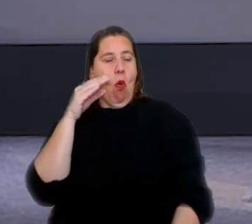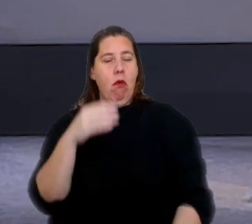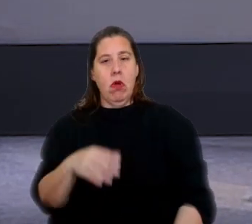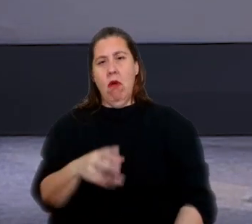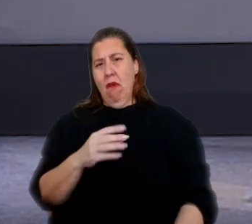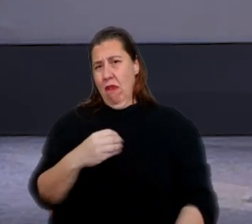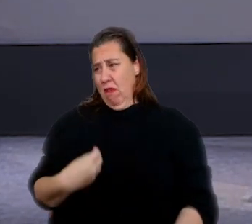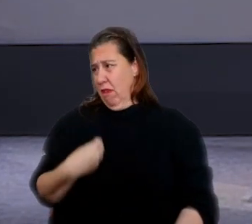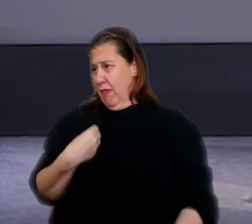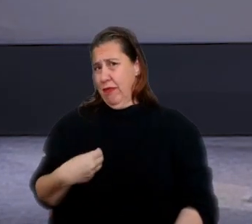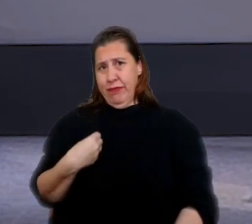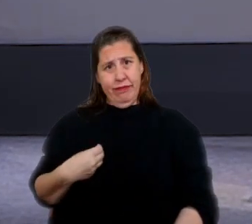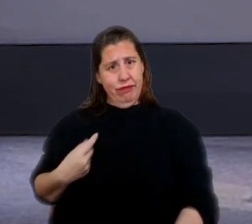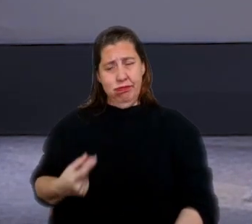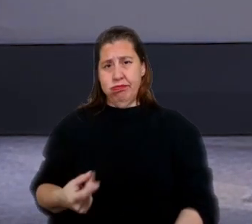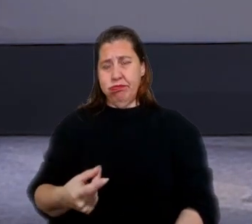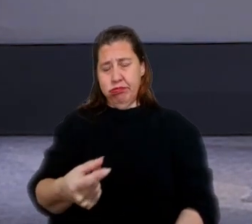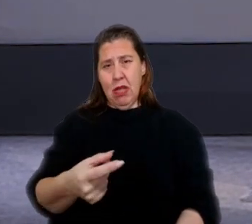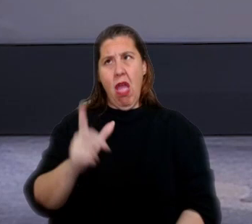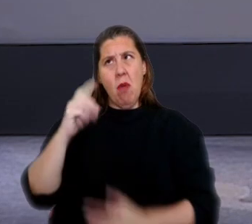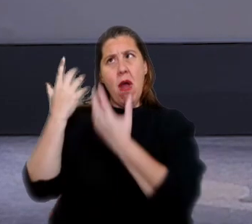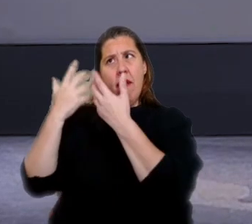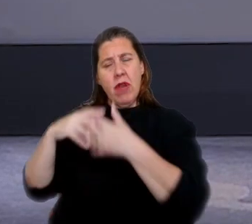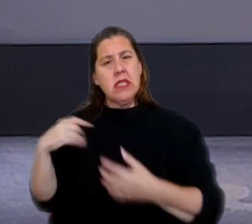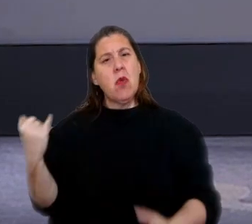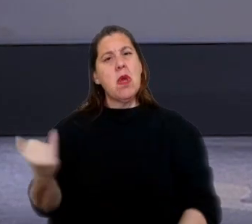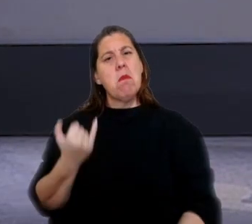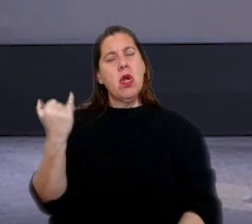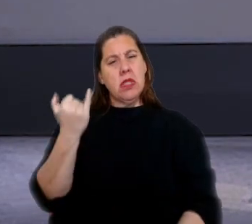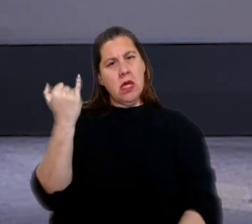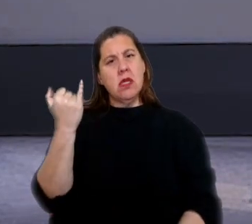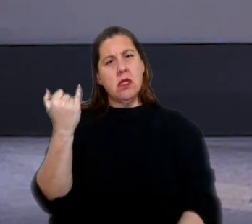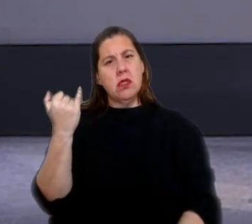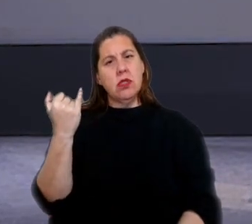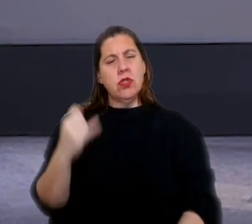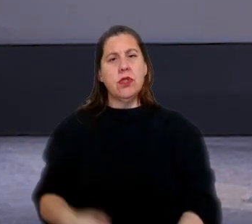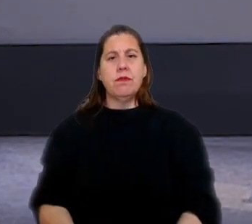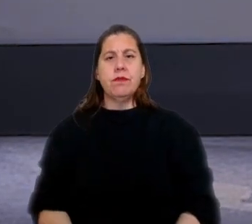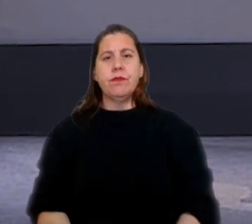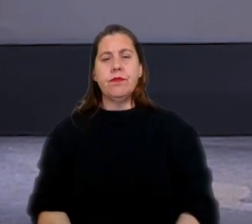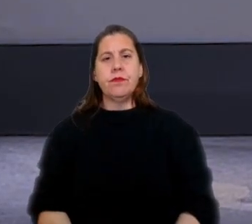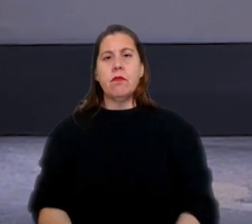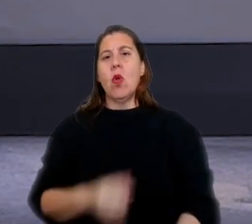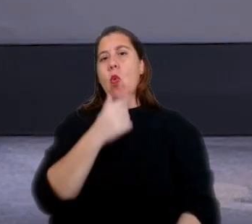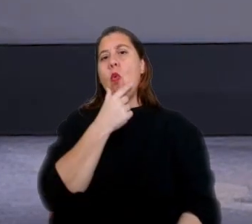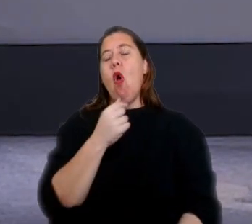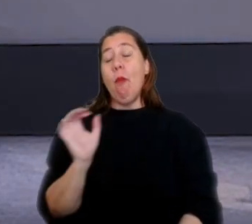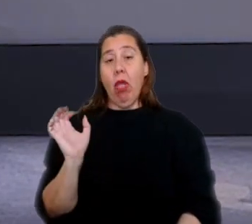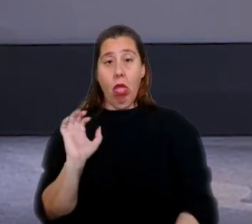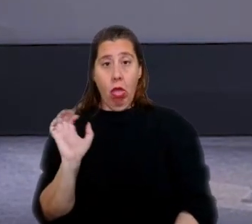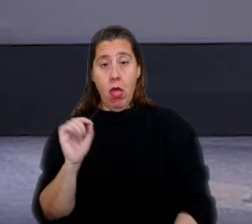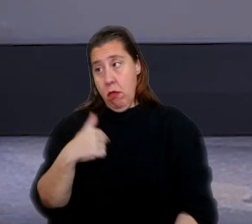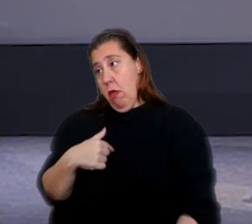Eu não vou dizer que eu concordo ou discordo, mas enfim, acho que é uma reflexão importante, interessante, porque de fato, um